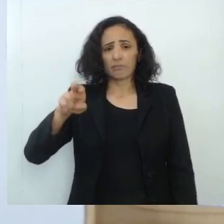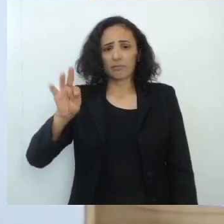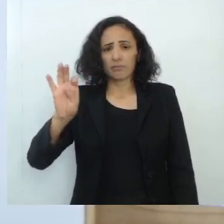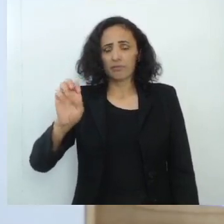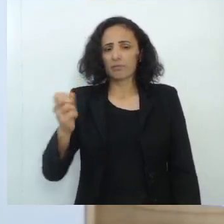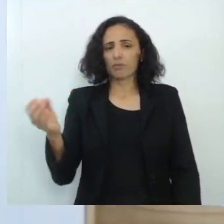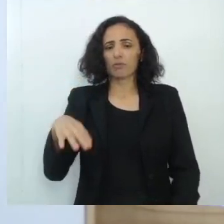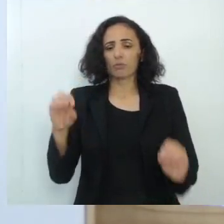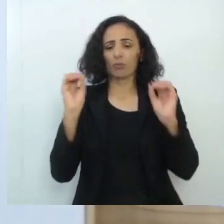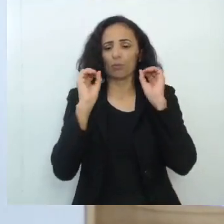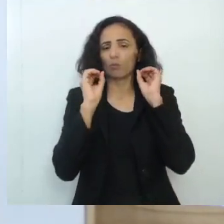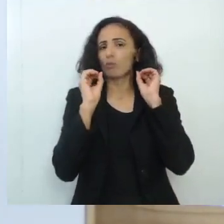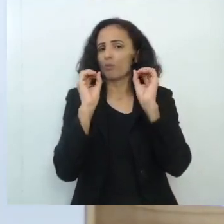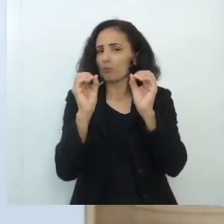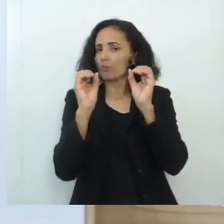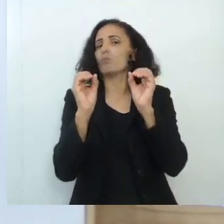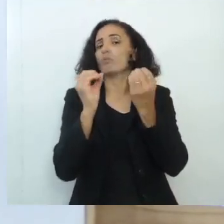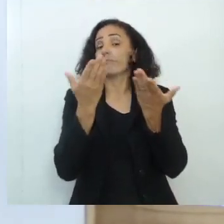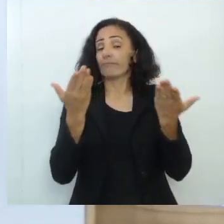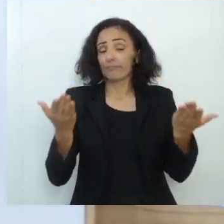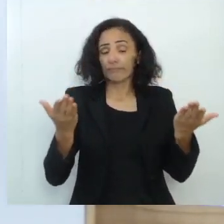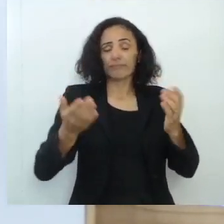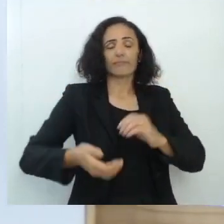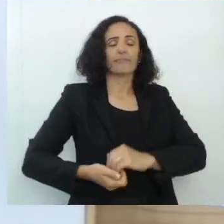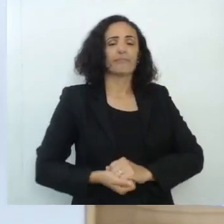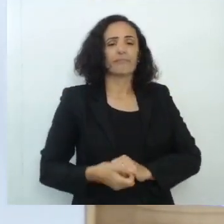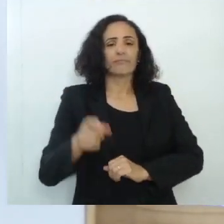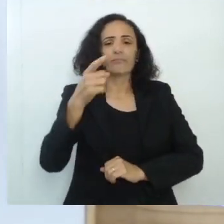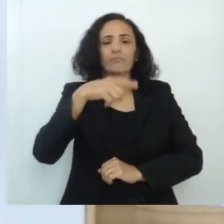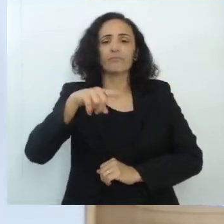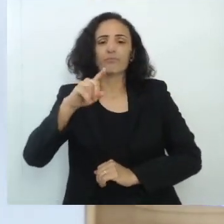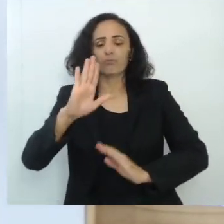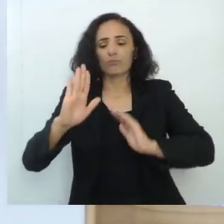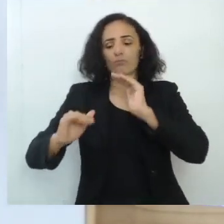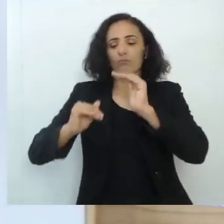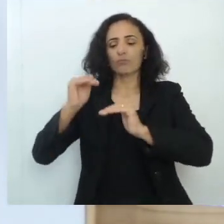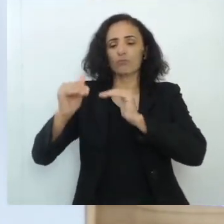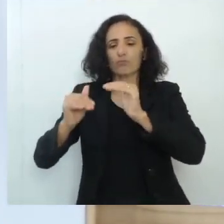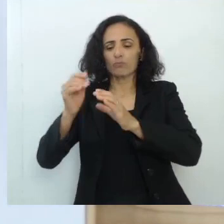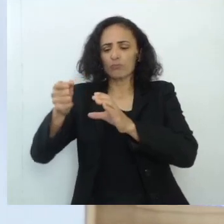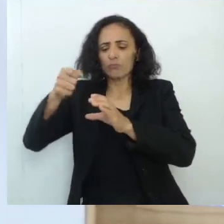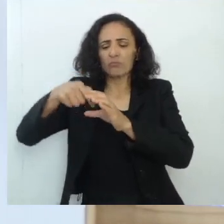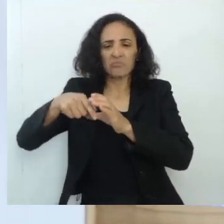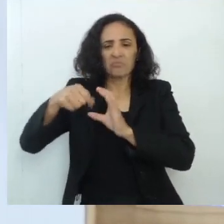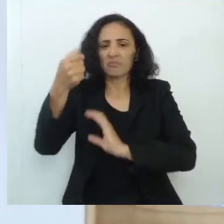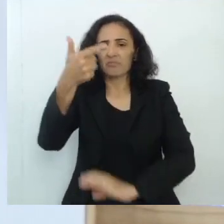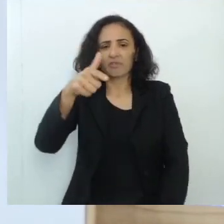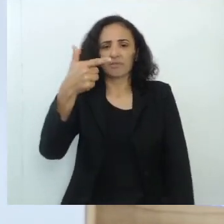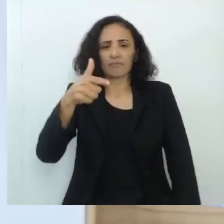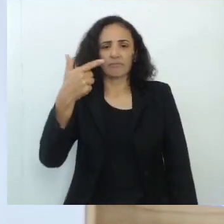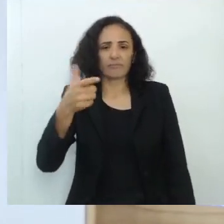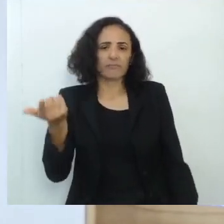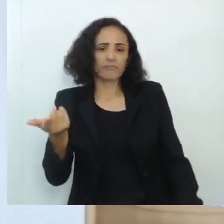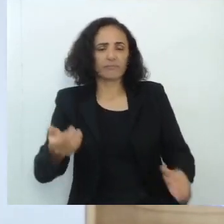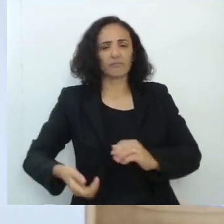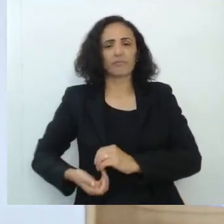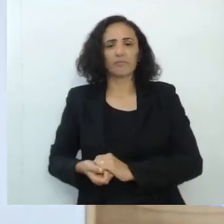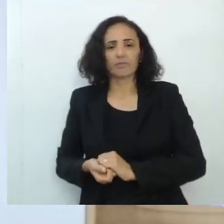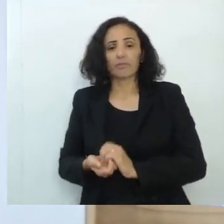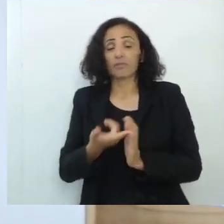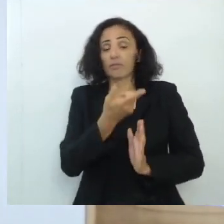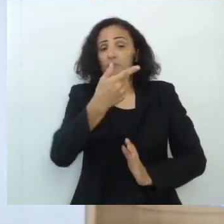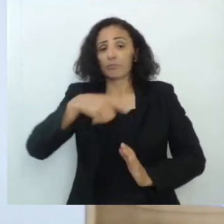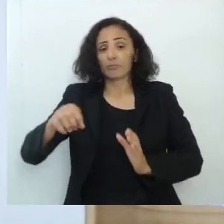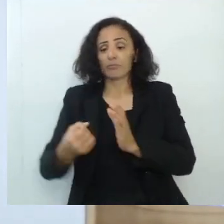não, não tem semente não. E outra coisa, como ela não forma semente, você vai dizer que essas plantas, ó, elas